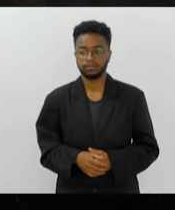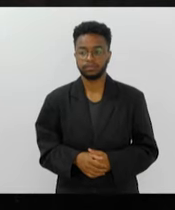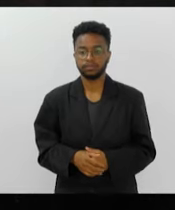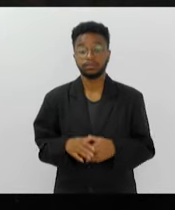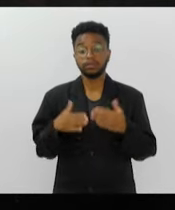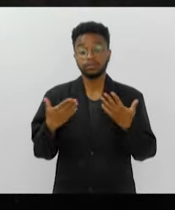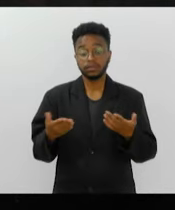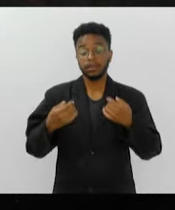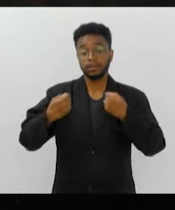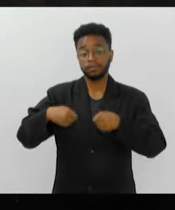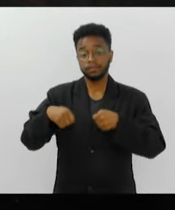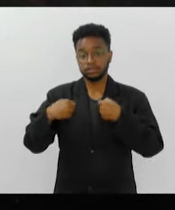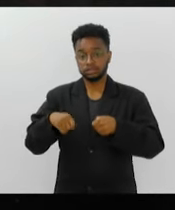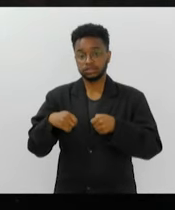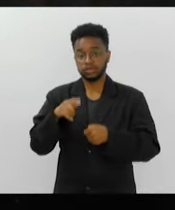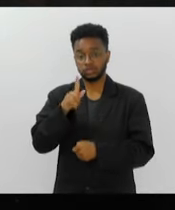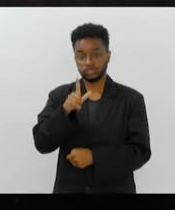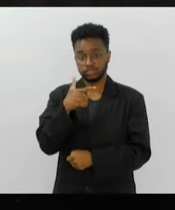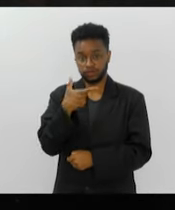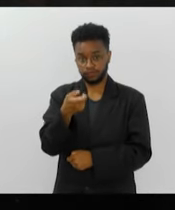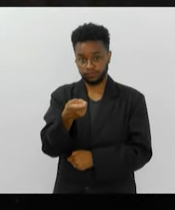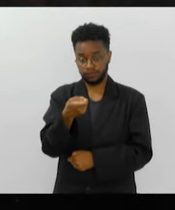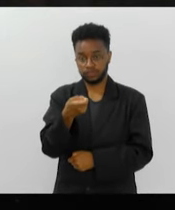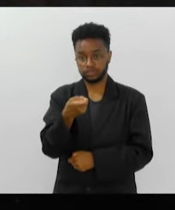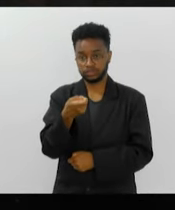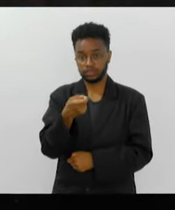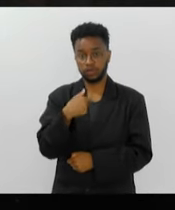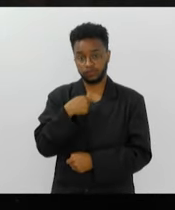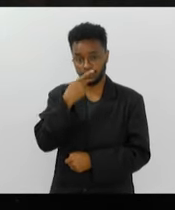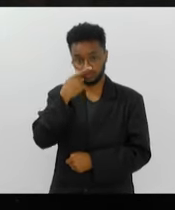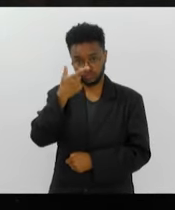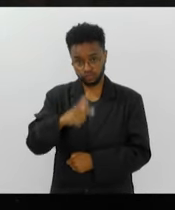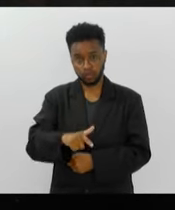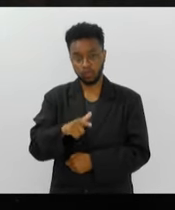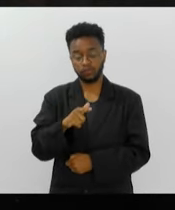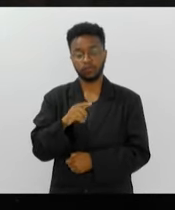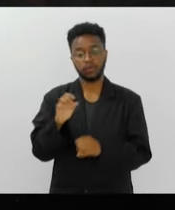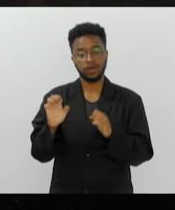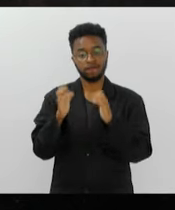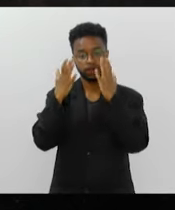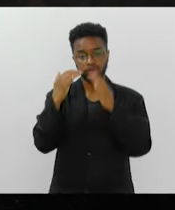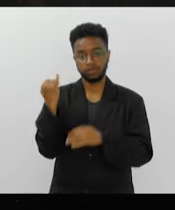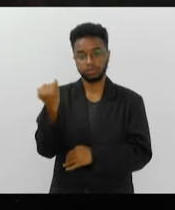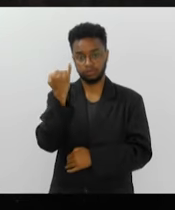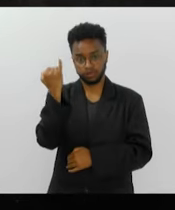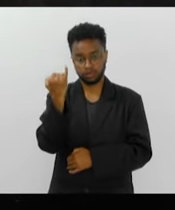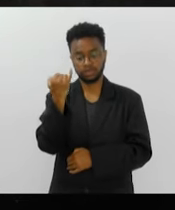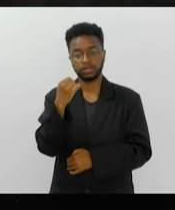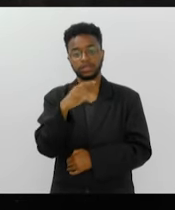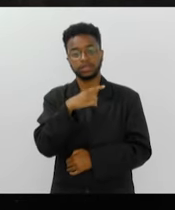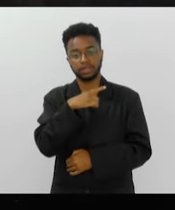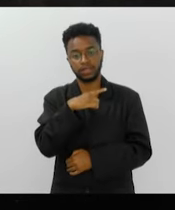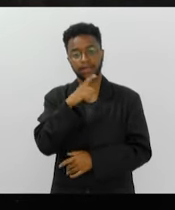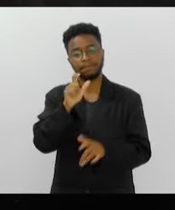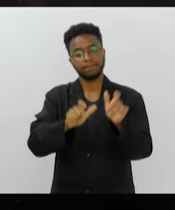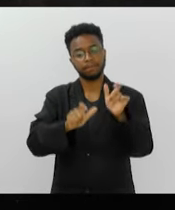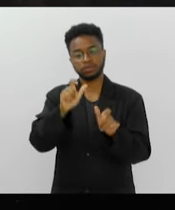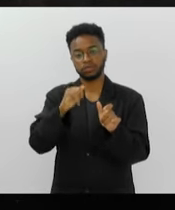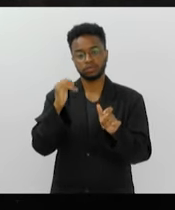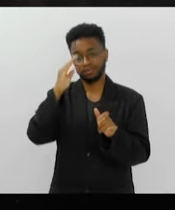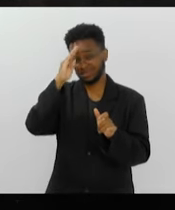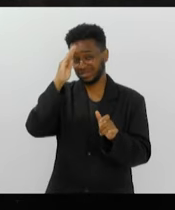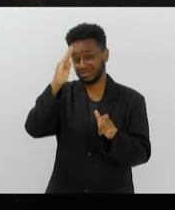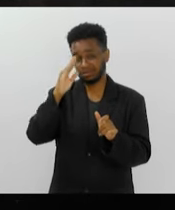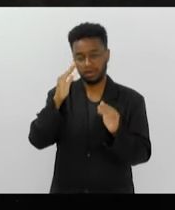que essa Cúpula do G20 volto a dizer importante evento que estarão aqui as principais autoridades